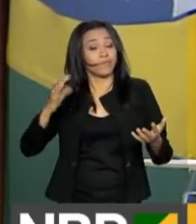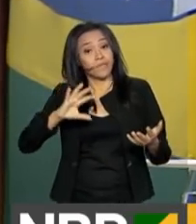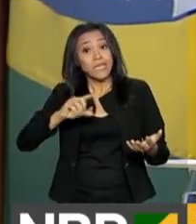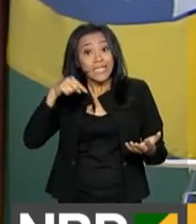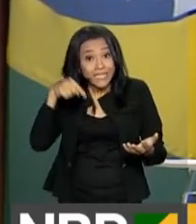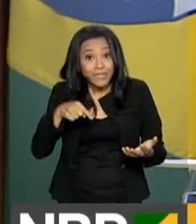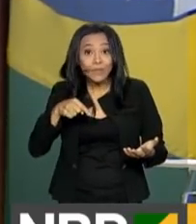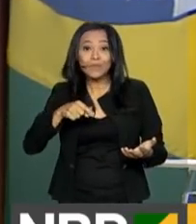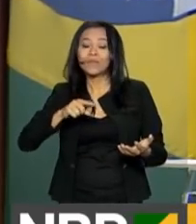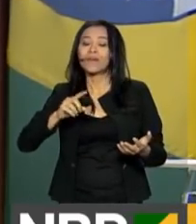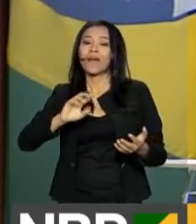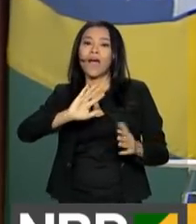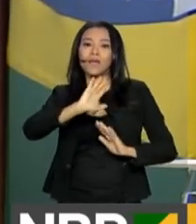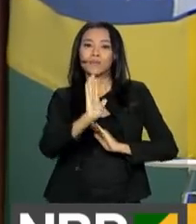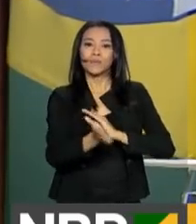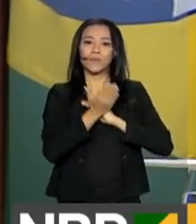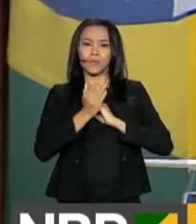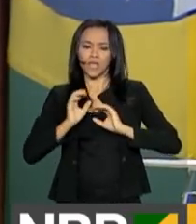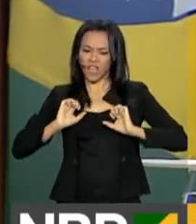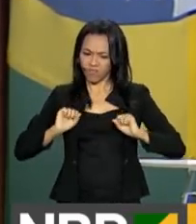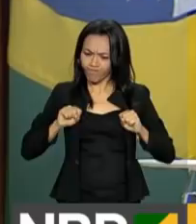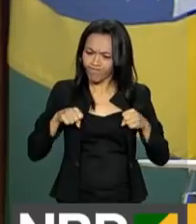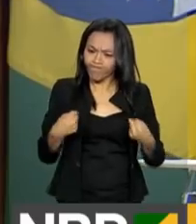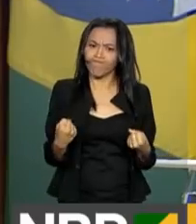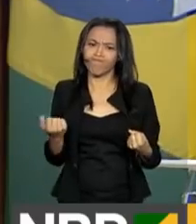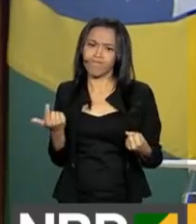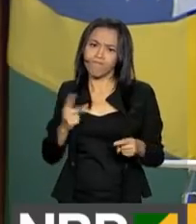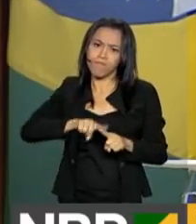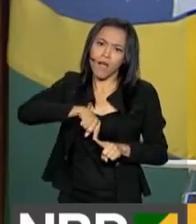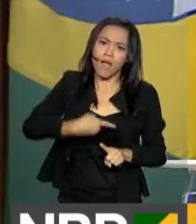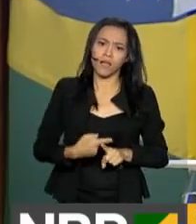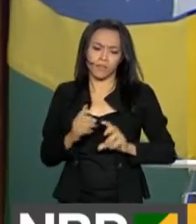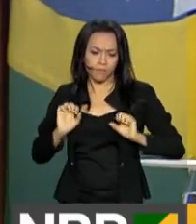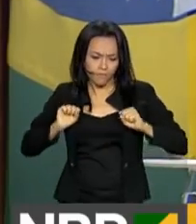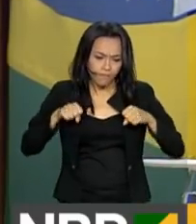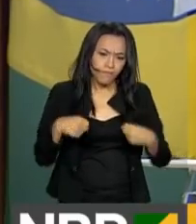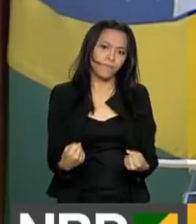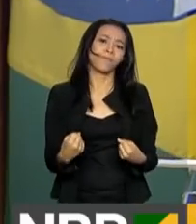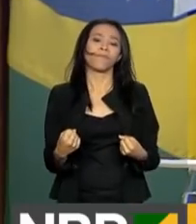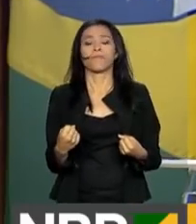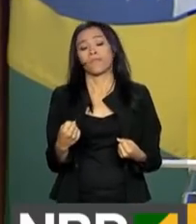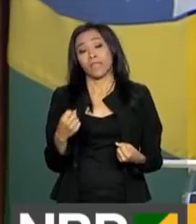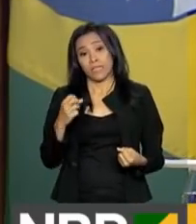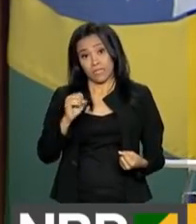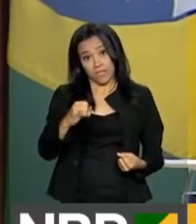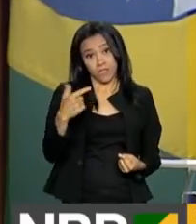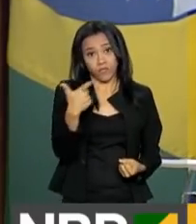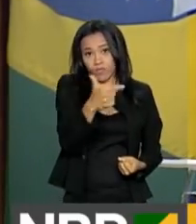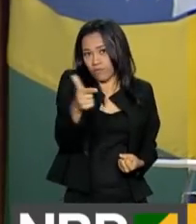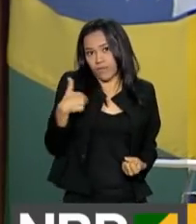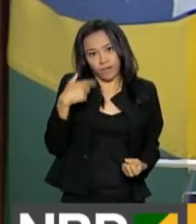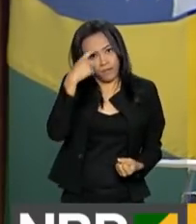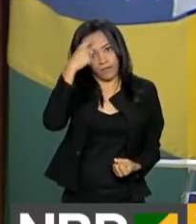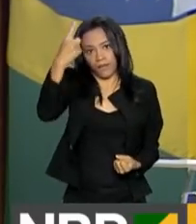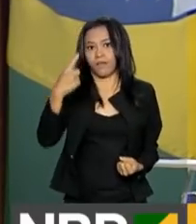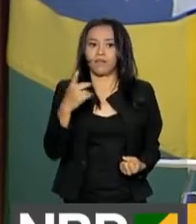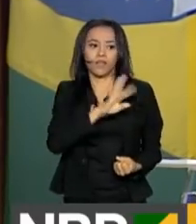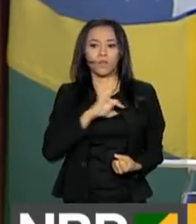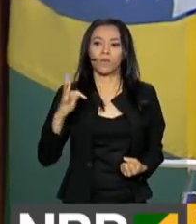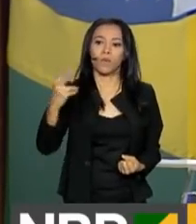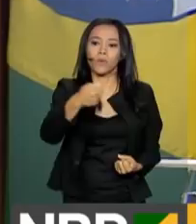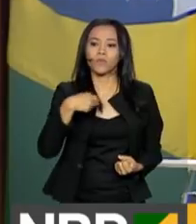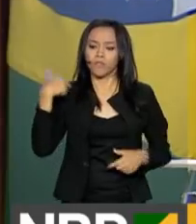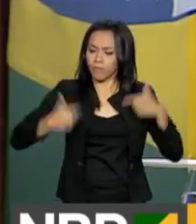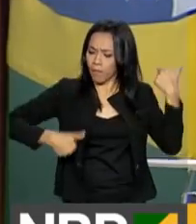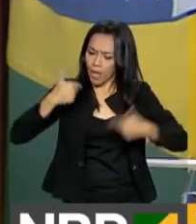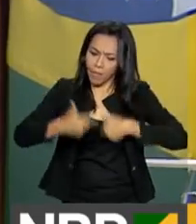combustível para que nós fizéssemos o que foi feito se nós tivéssemos a idéia de que nós estamos produzindo nós todos pelo